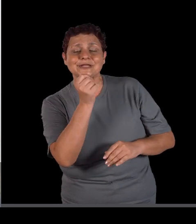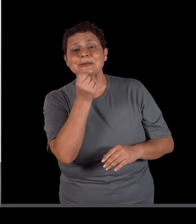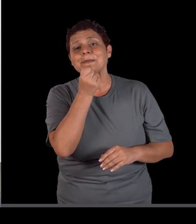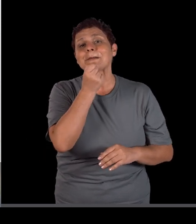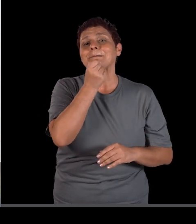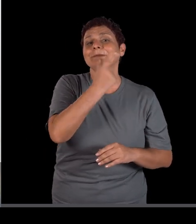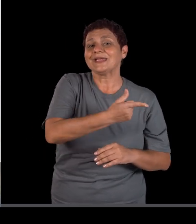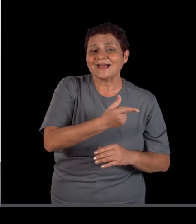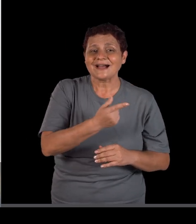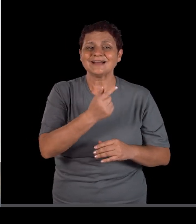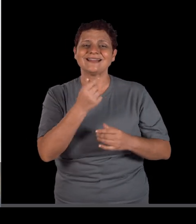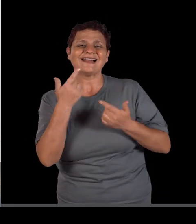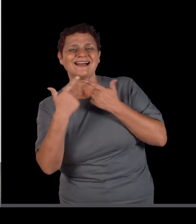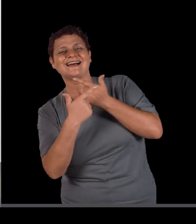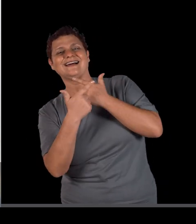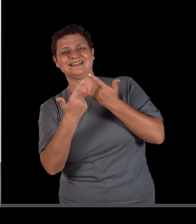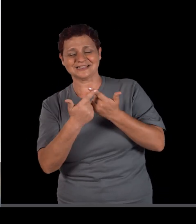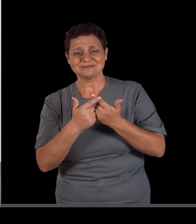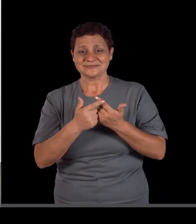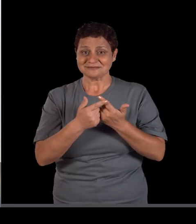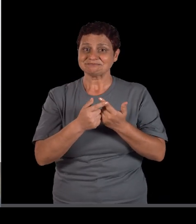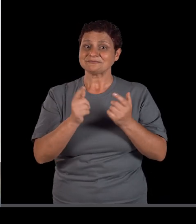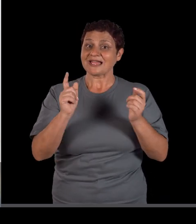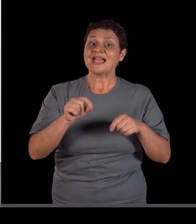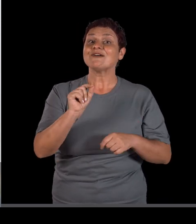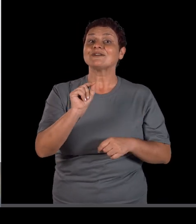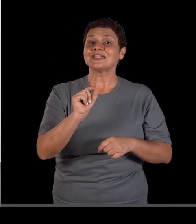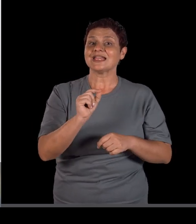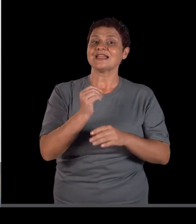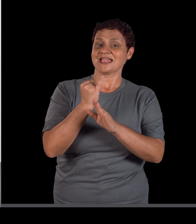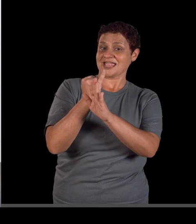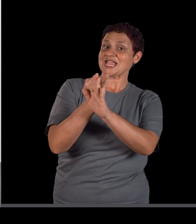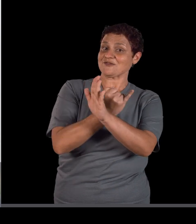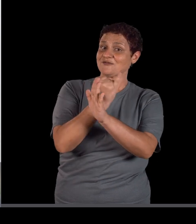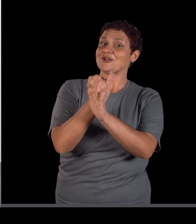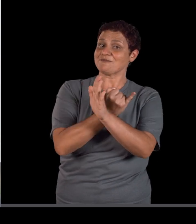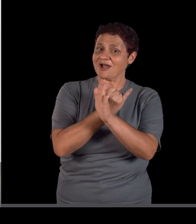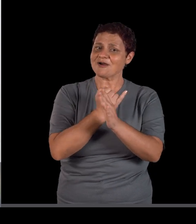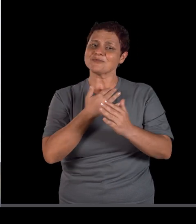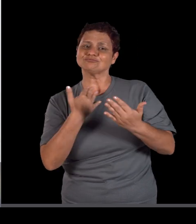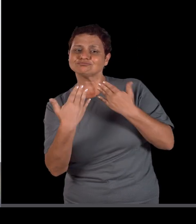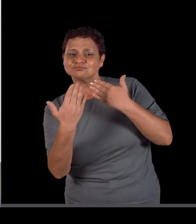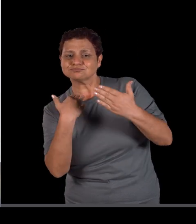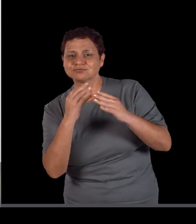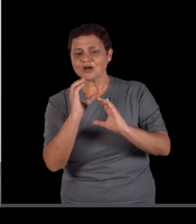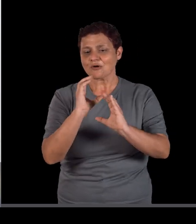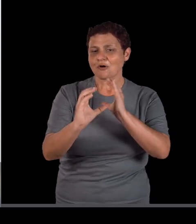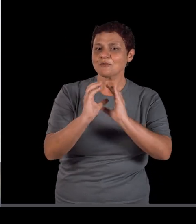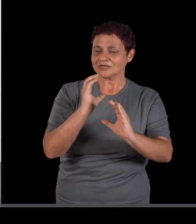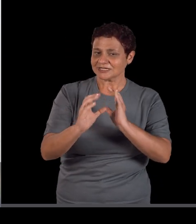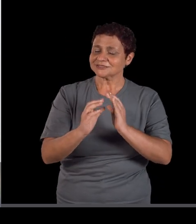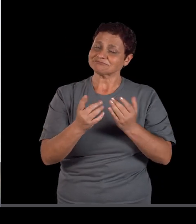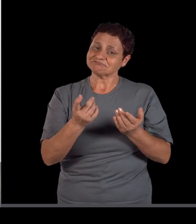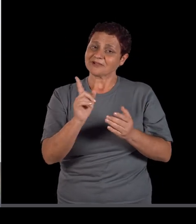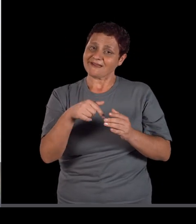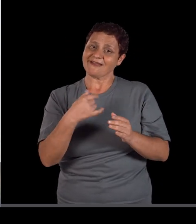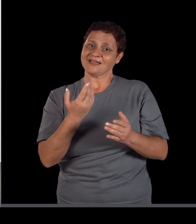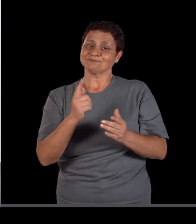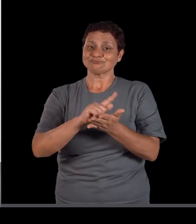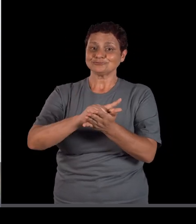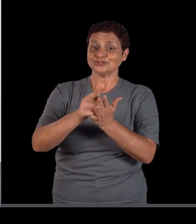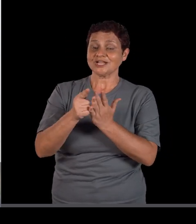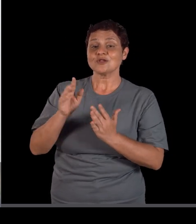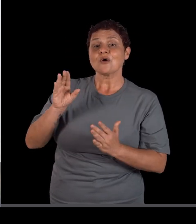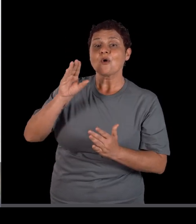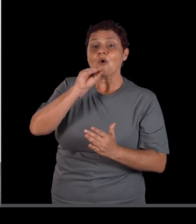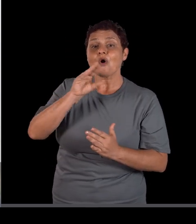uma piada, uma anedota. Nesse caso é uma situação extremamente informal de comunicação. E aí sim será um